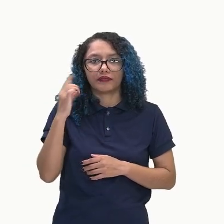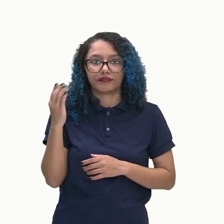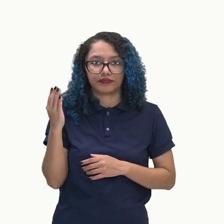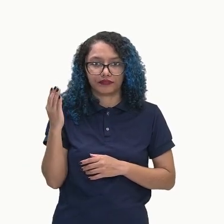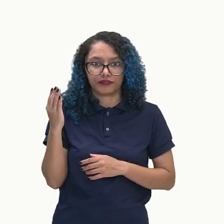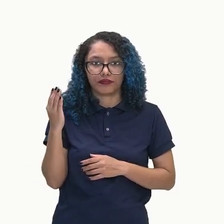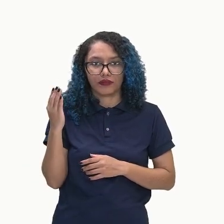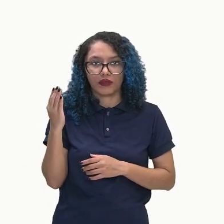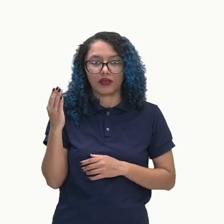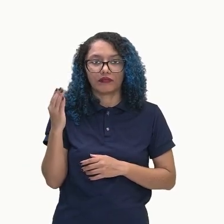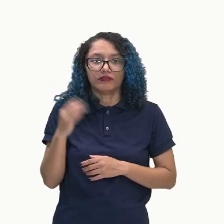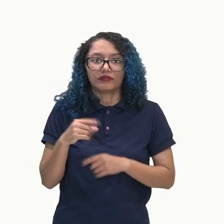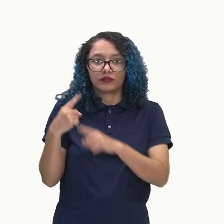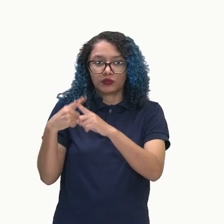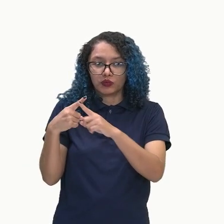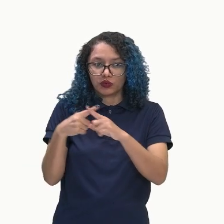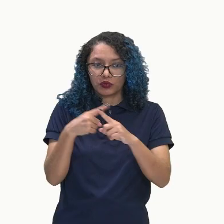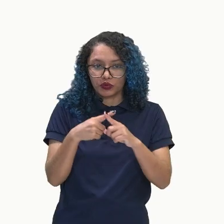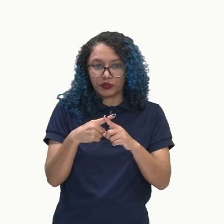Quilolitro,